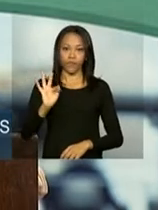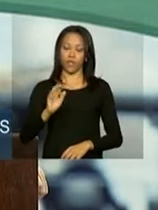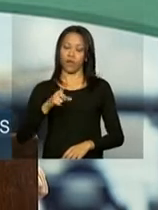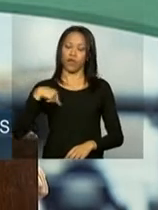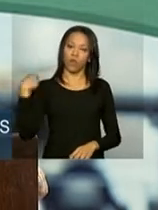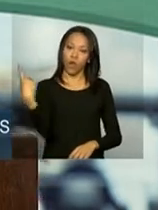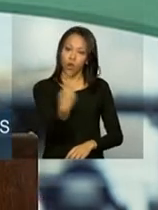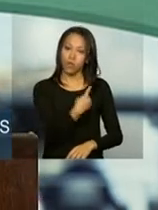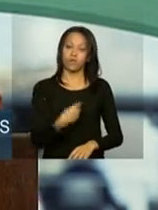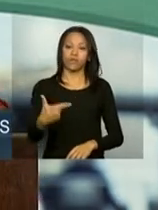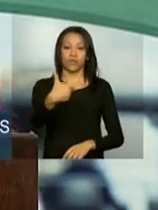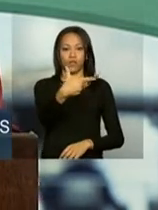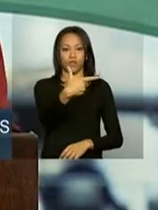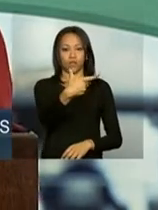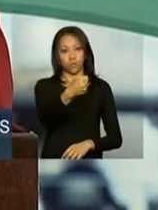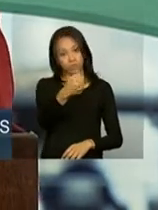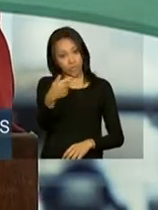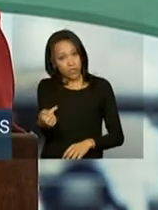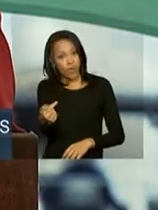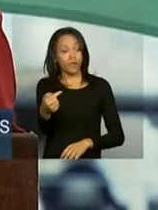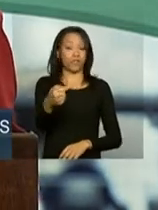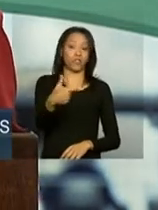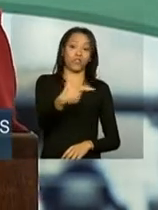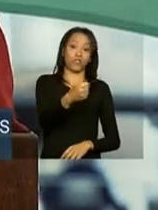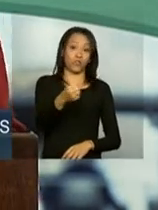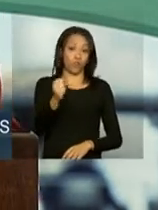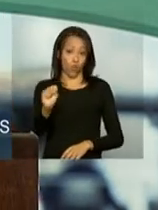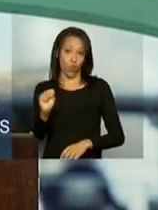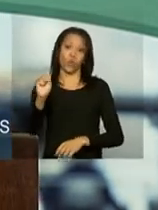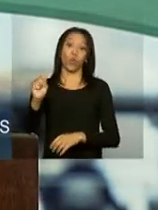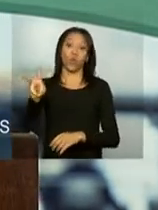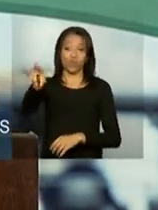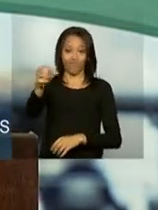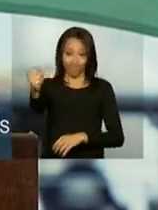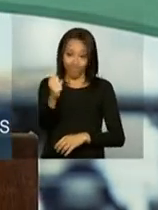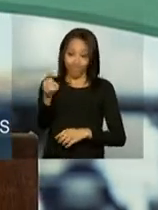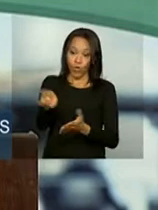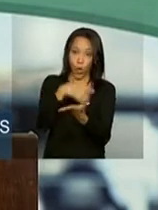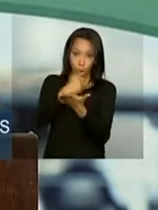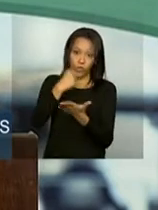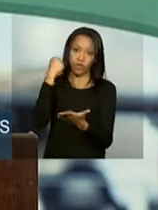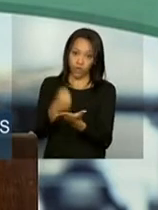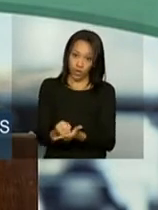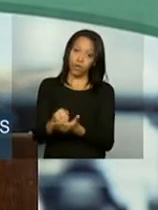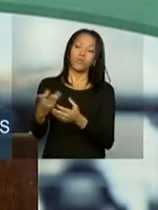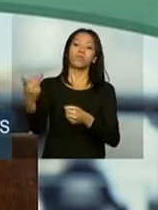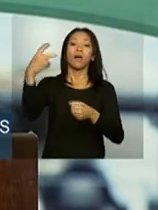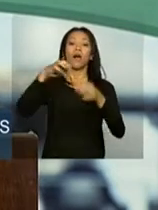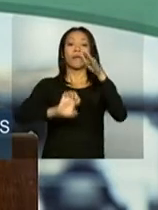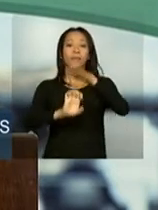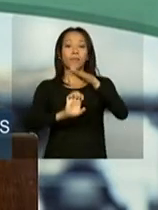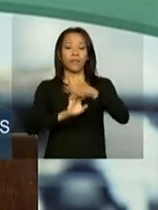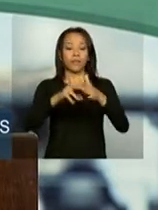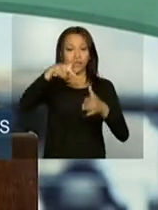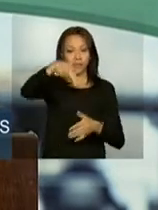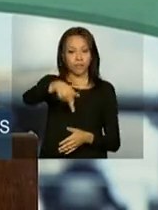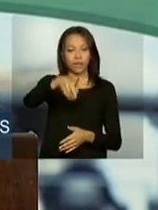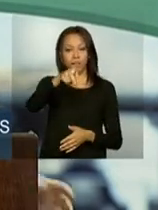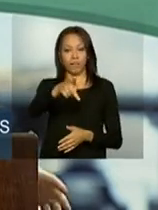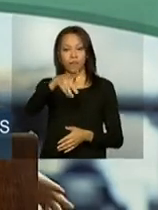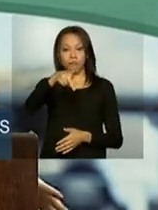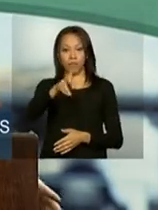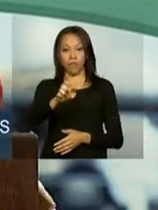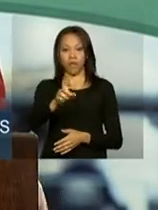em 2007 ou 2008, contratamos a Petrobras para fazer perfurações neste campo